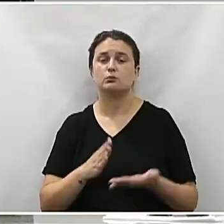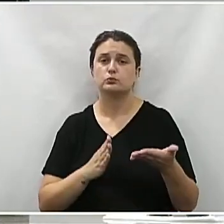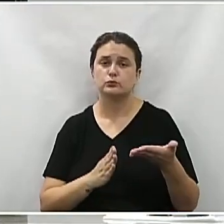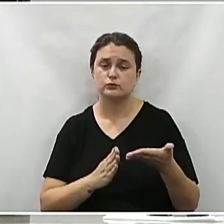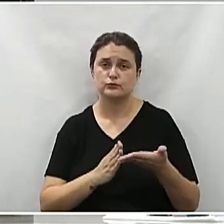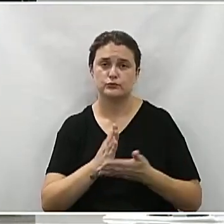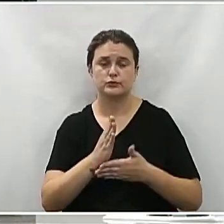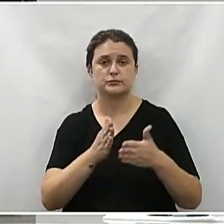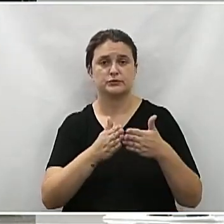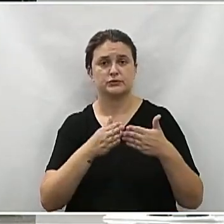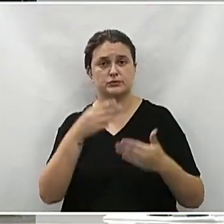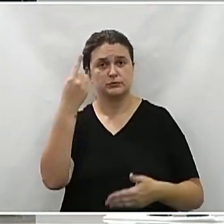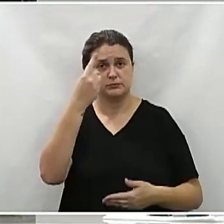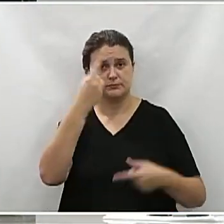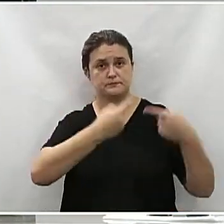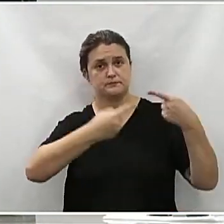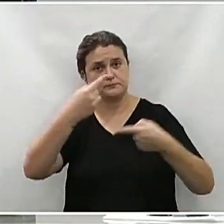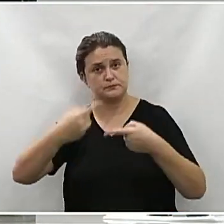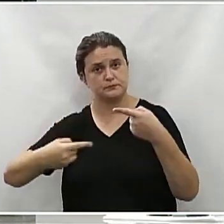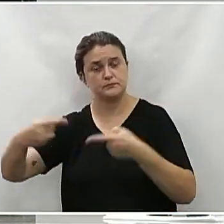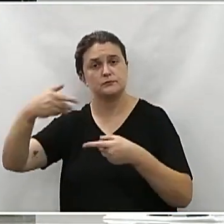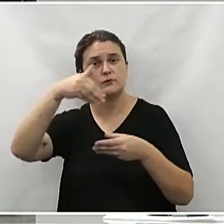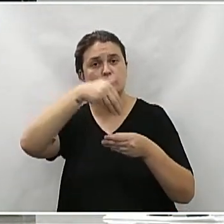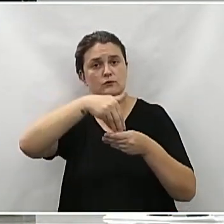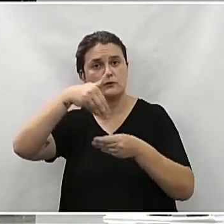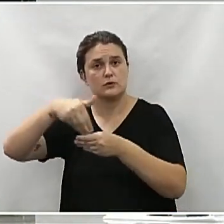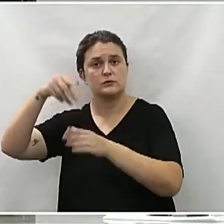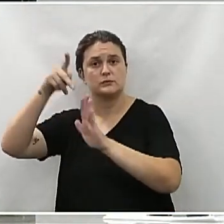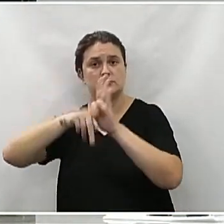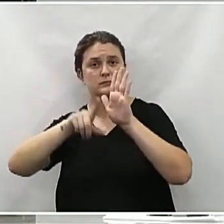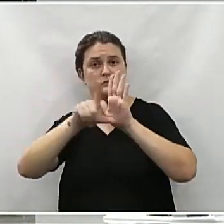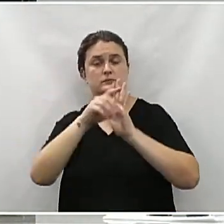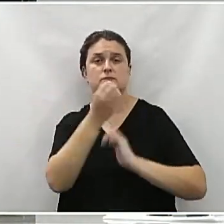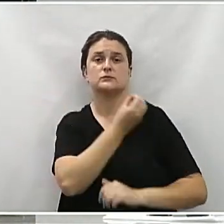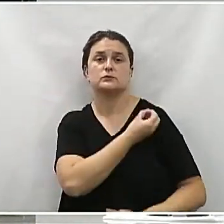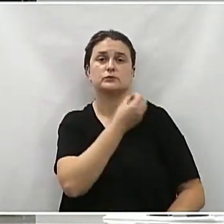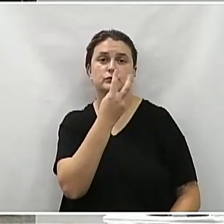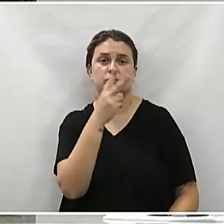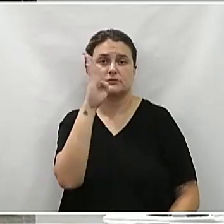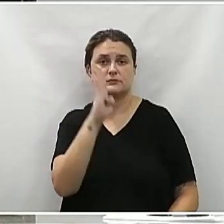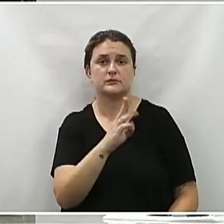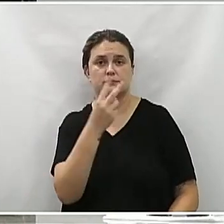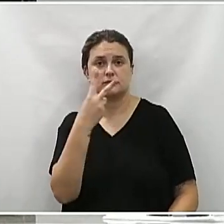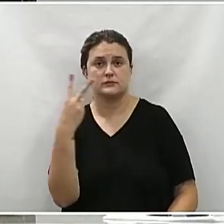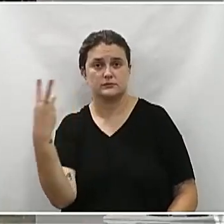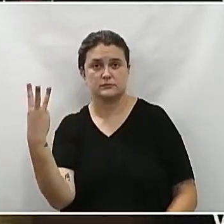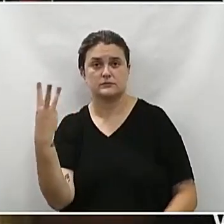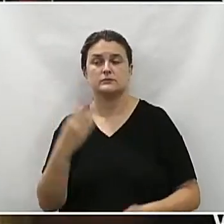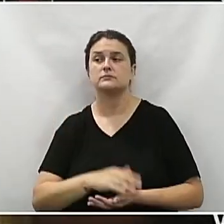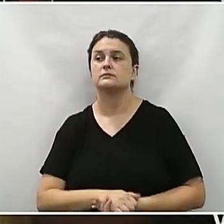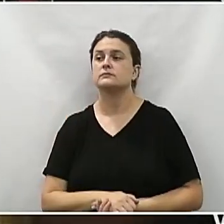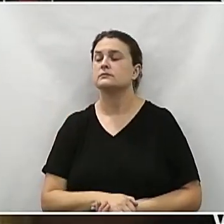Aprovado em primeira discussão e votação do Projeto de Lei Ordinária de nº 2 de 2023.